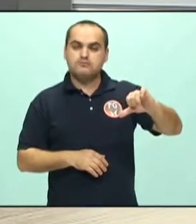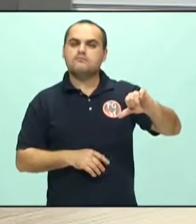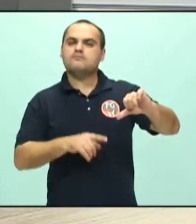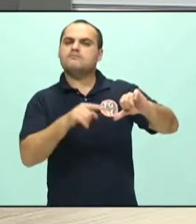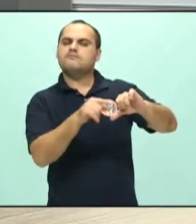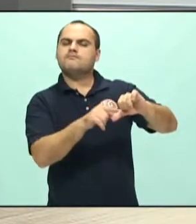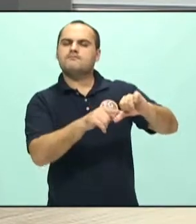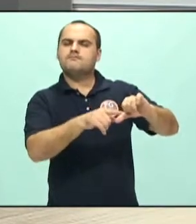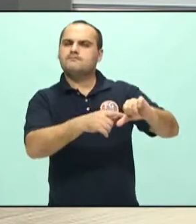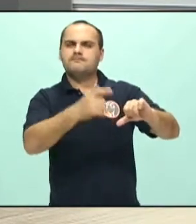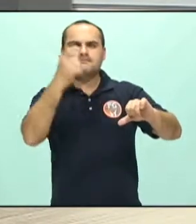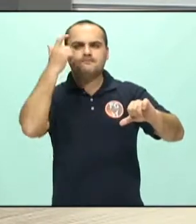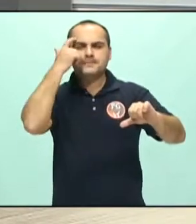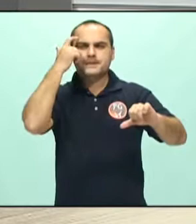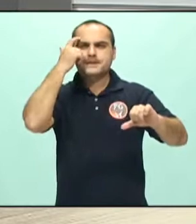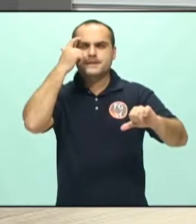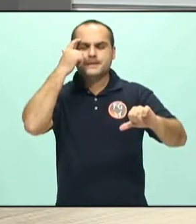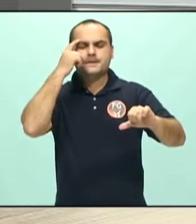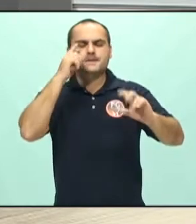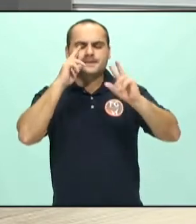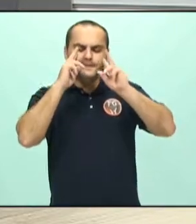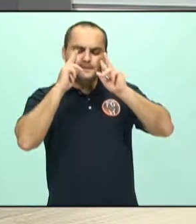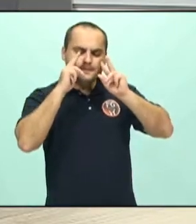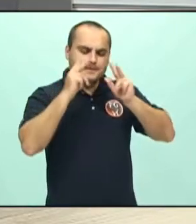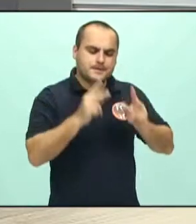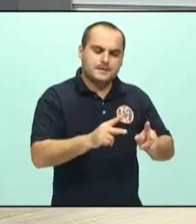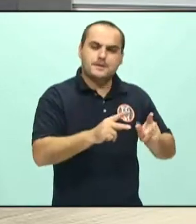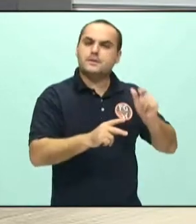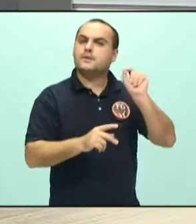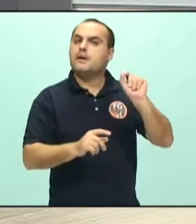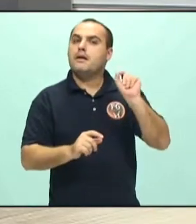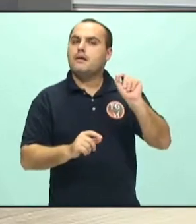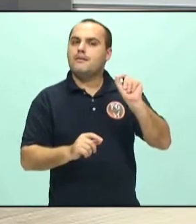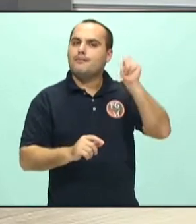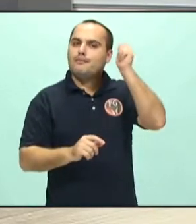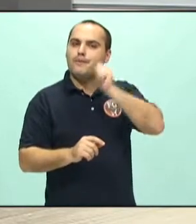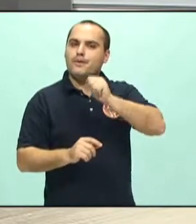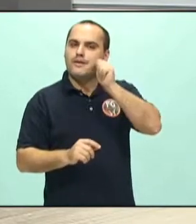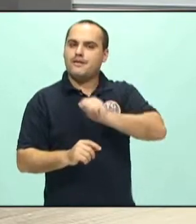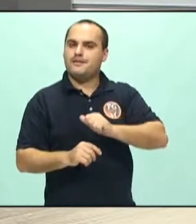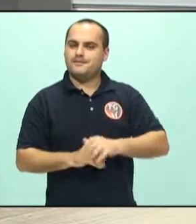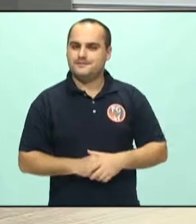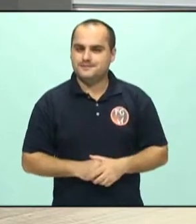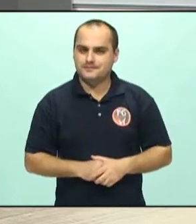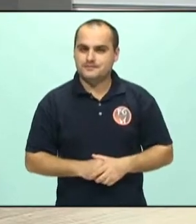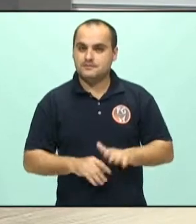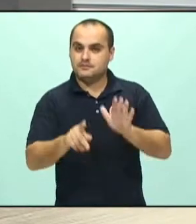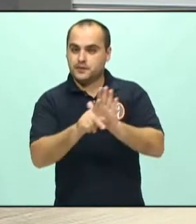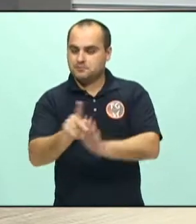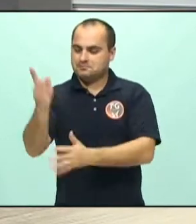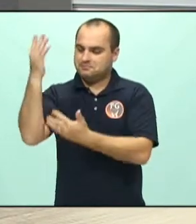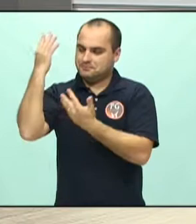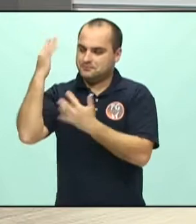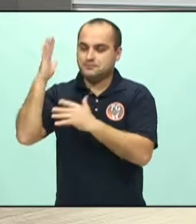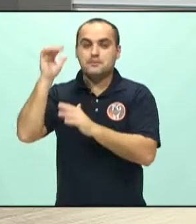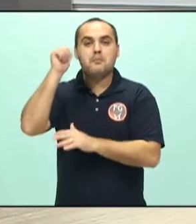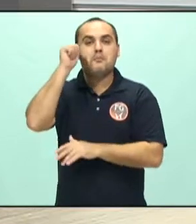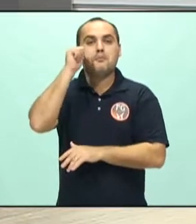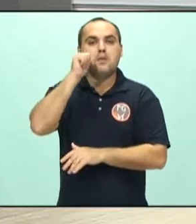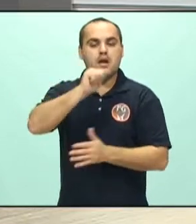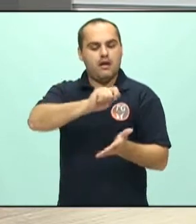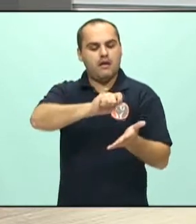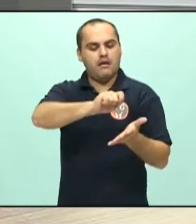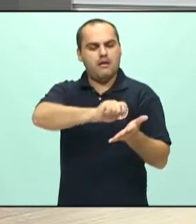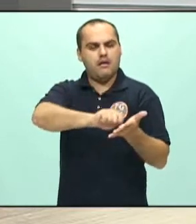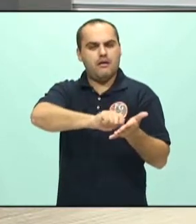o nosso olhar para o feminino. Uma homenagem às grandes escritoras que fizeram parte da nossa história literária.